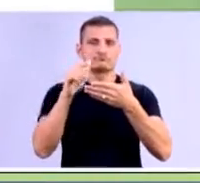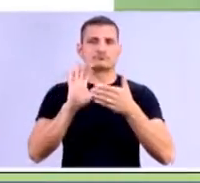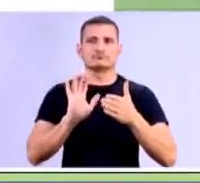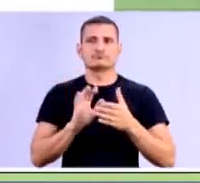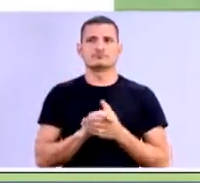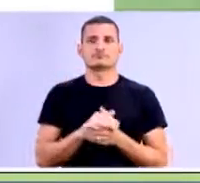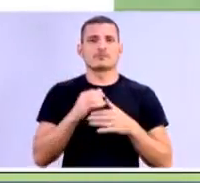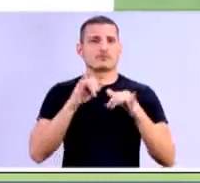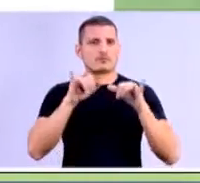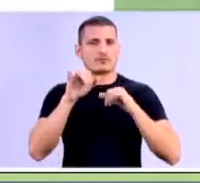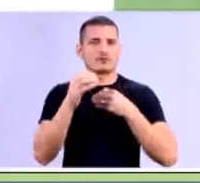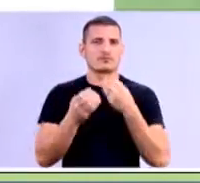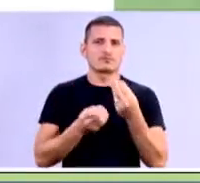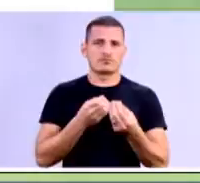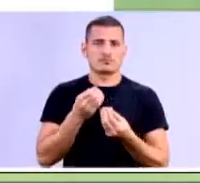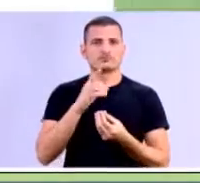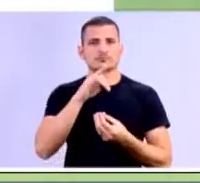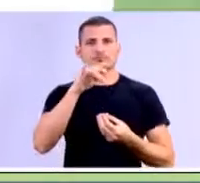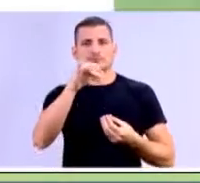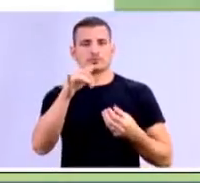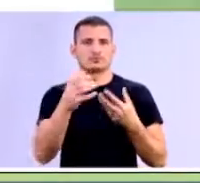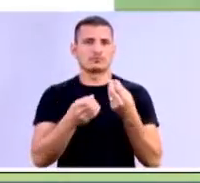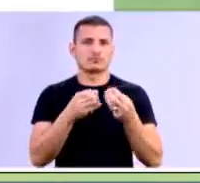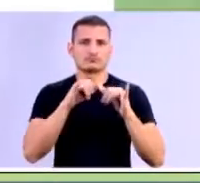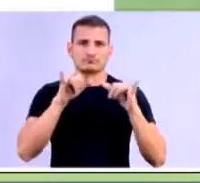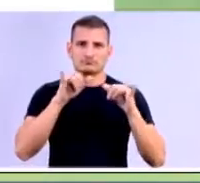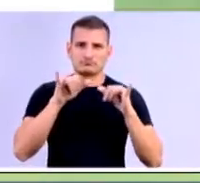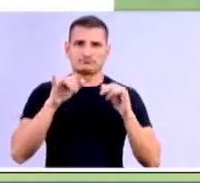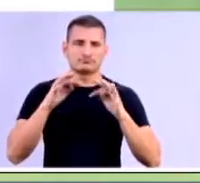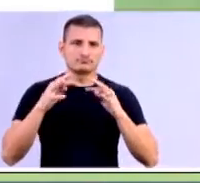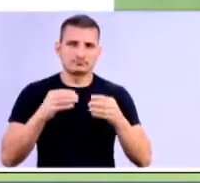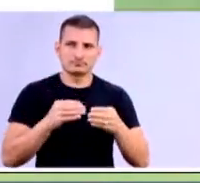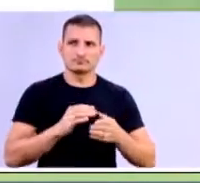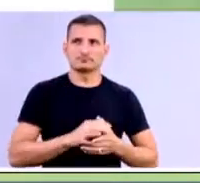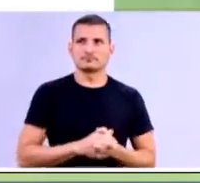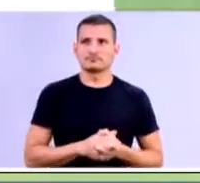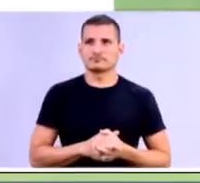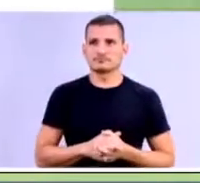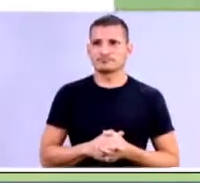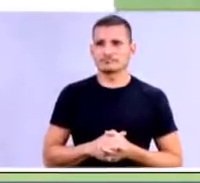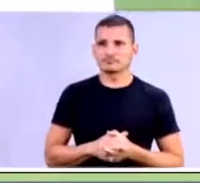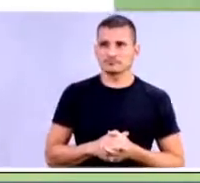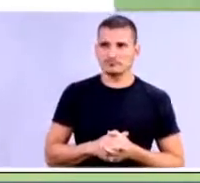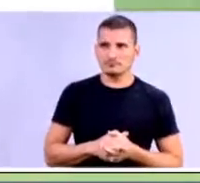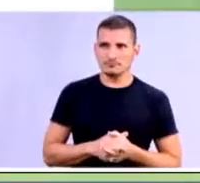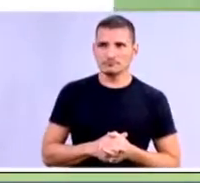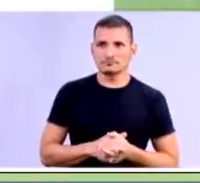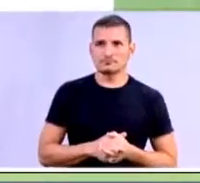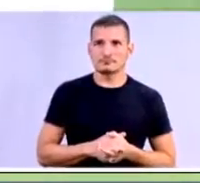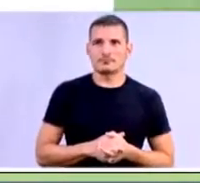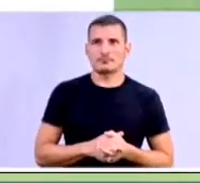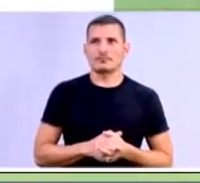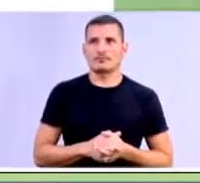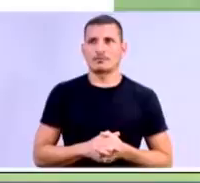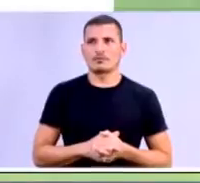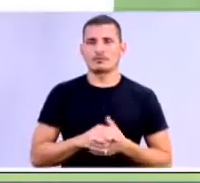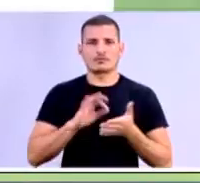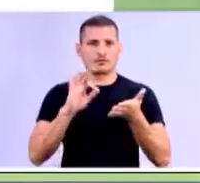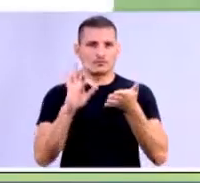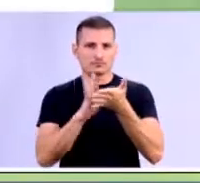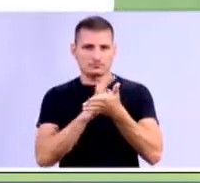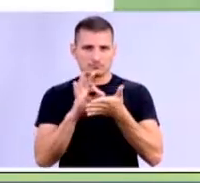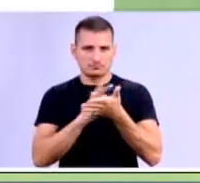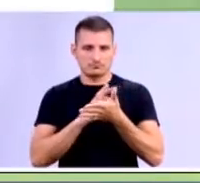quando aconteceu, a que horas, todas as informações. E a assinatura de todos